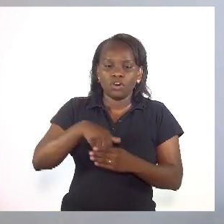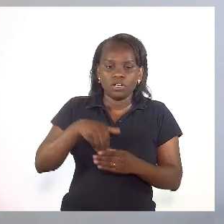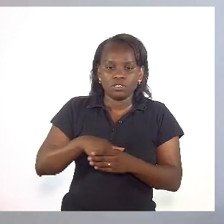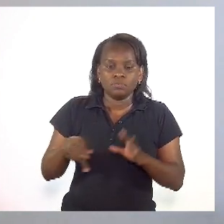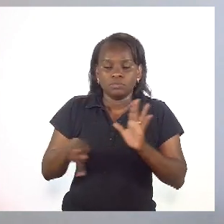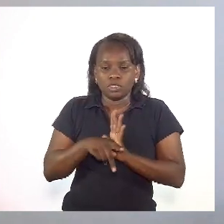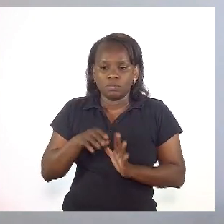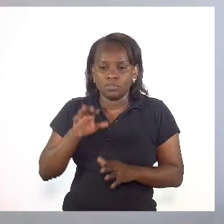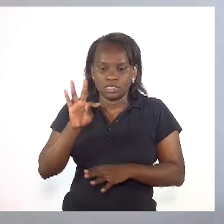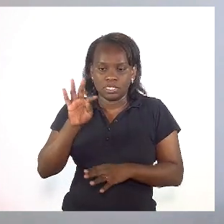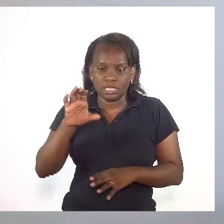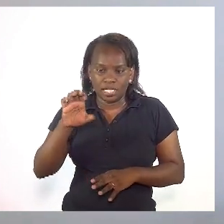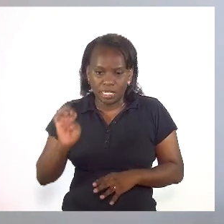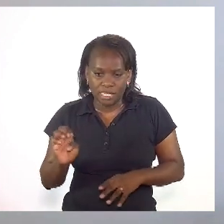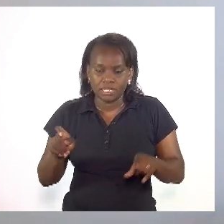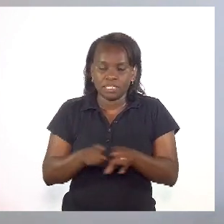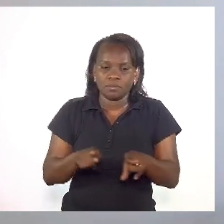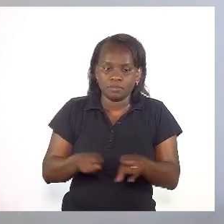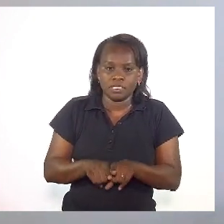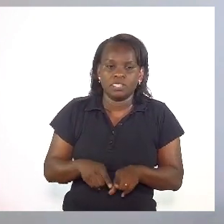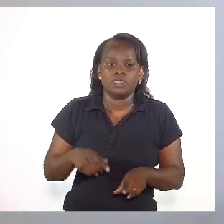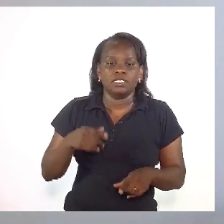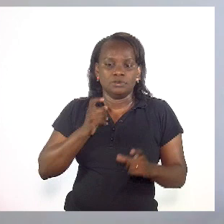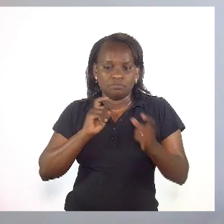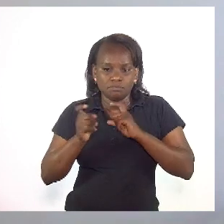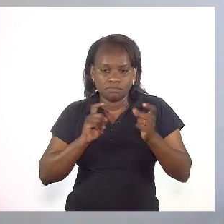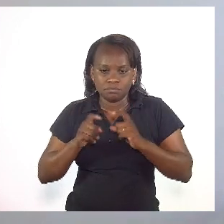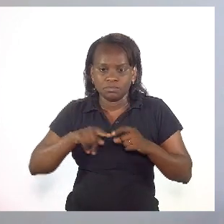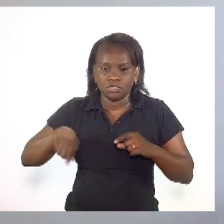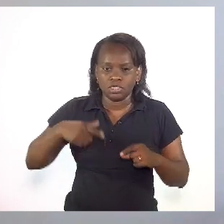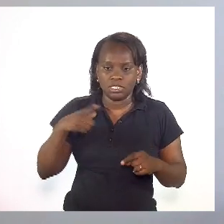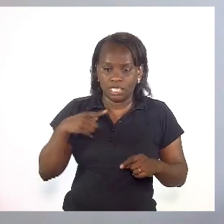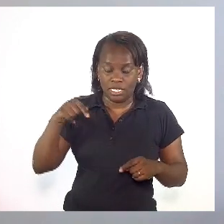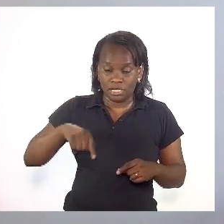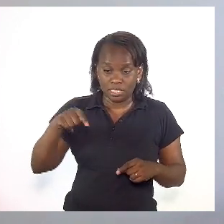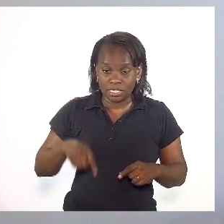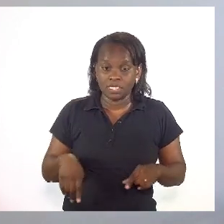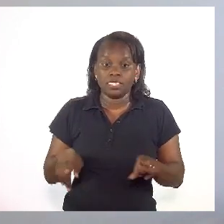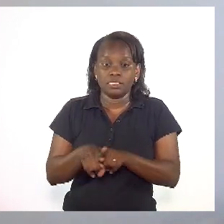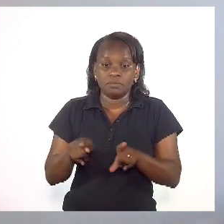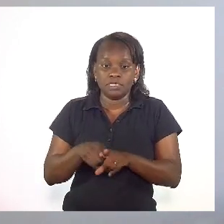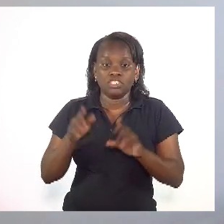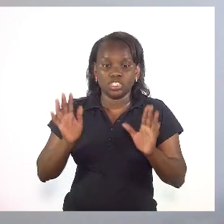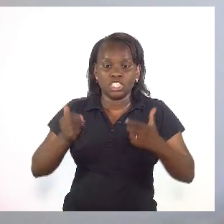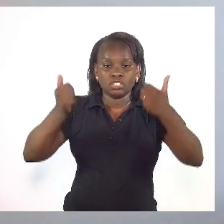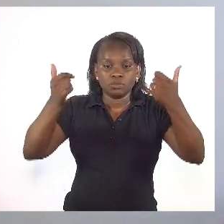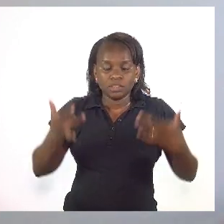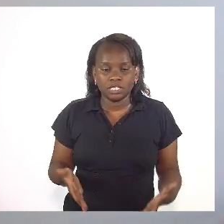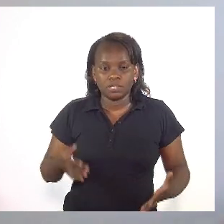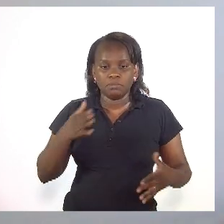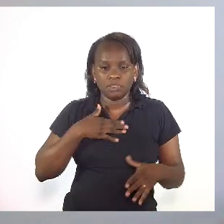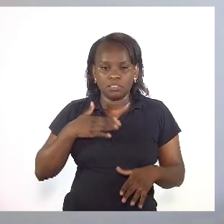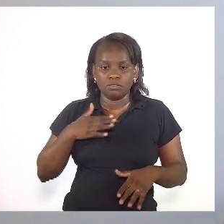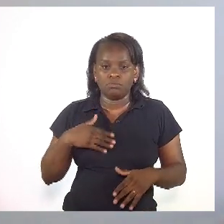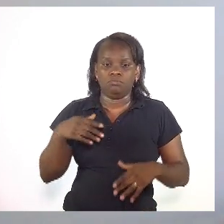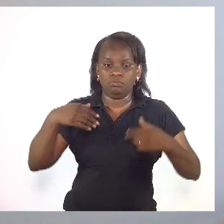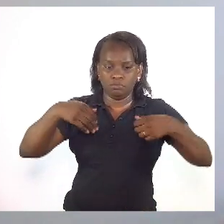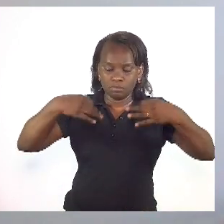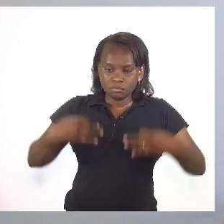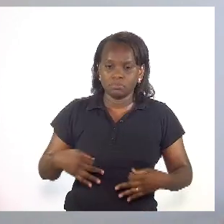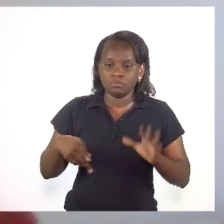do TCE e, consequentemente, também a discussão que nós estamos tendo aqui e já adiantando a minha posição nesse momento no